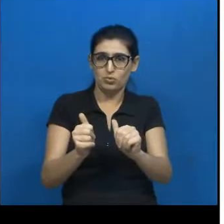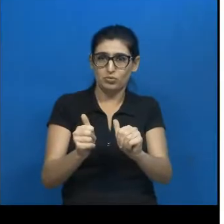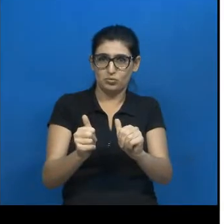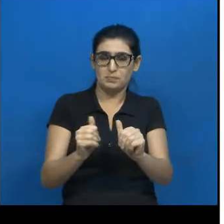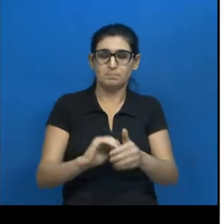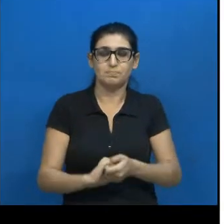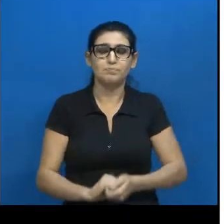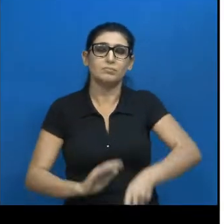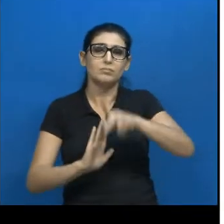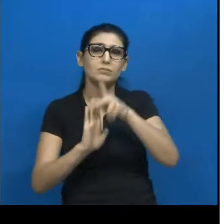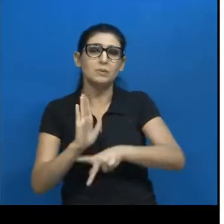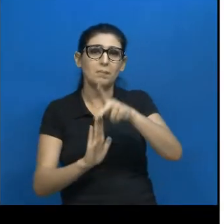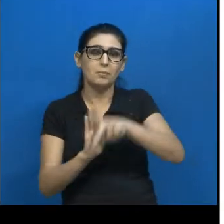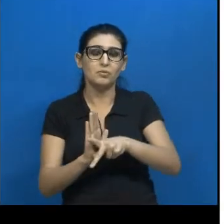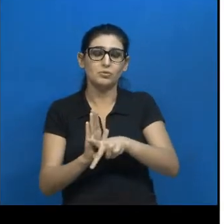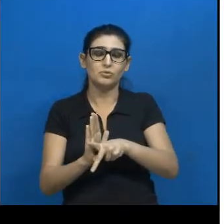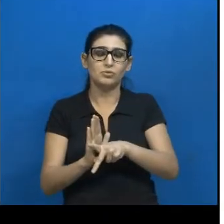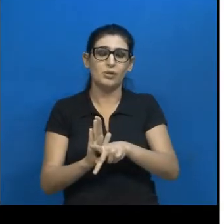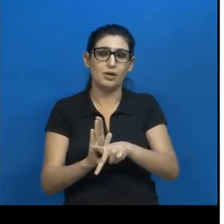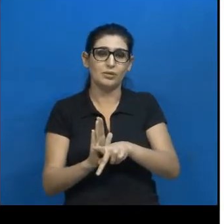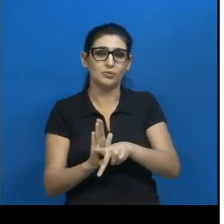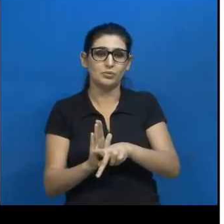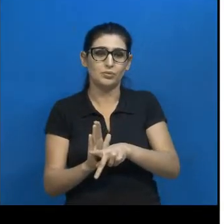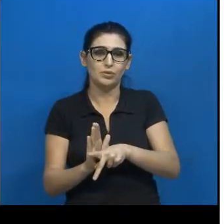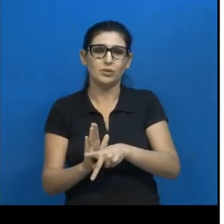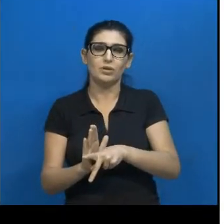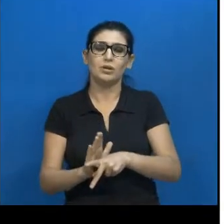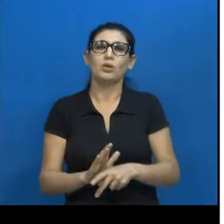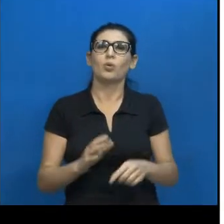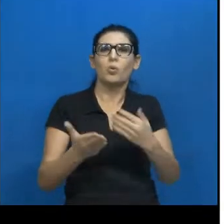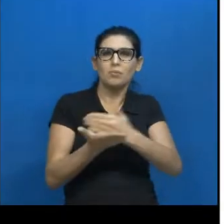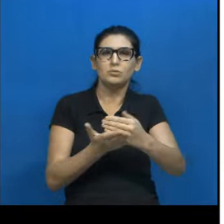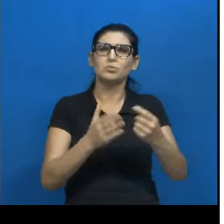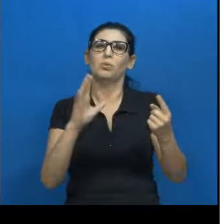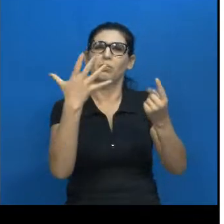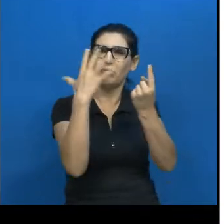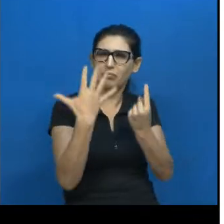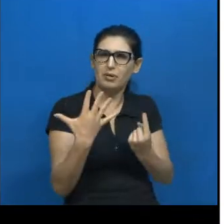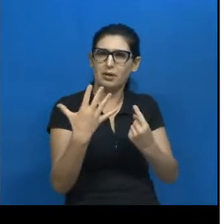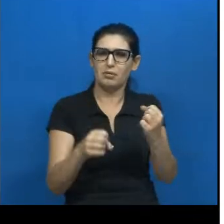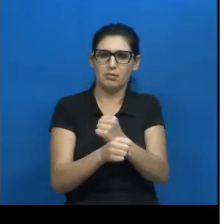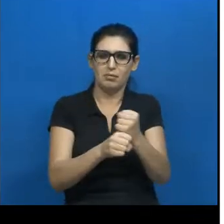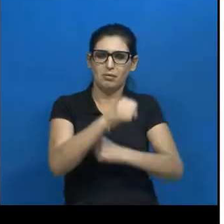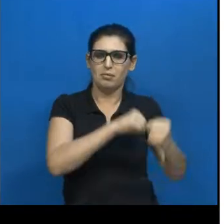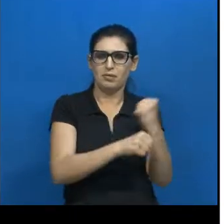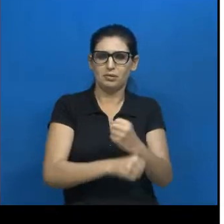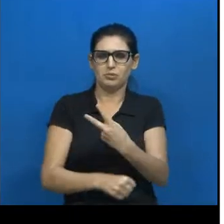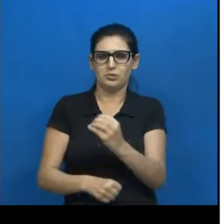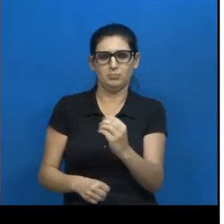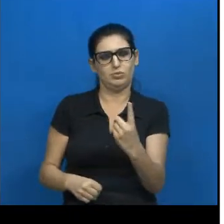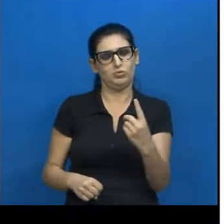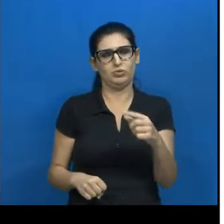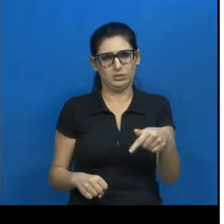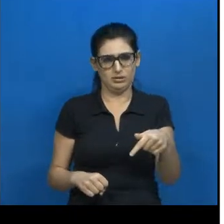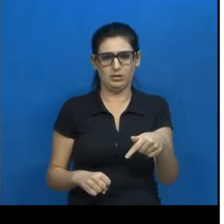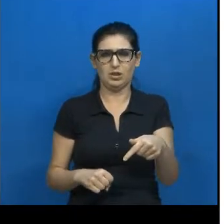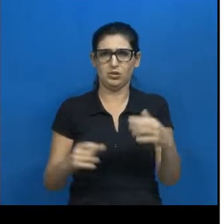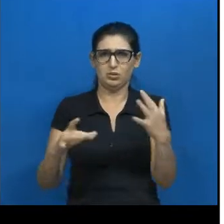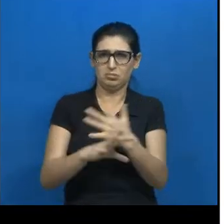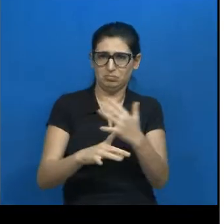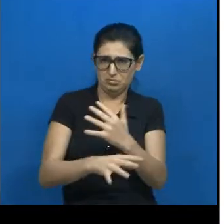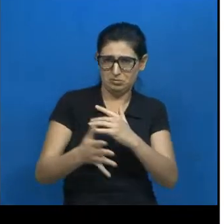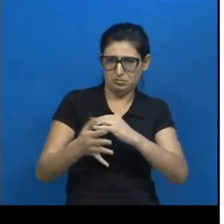Esse projeto ele se deu porque, quando a gente assumiu em fevereiro de 2017 a Secretaria de